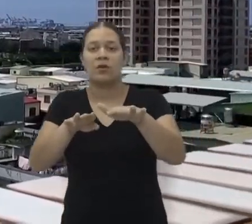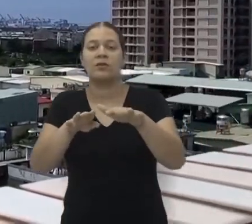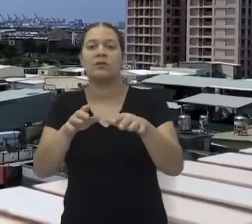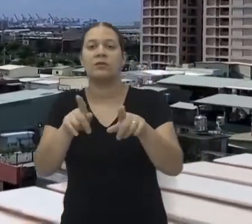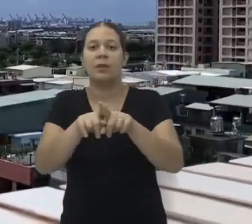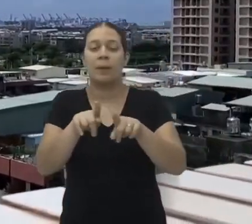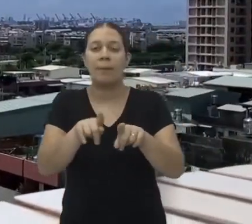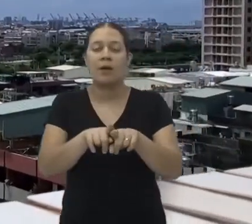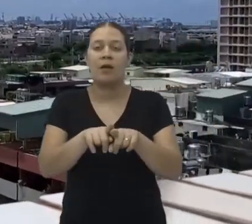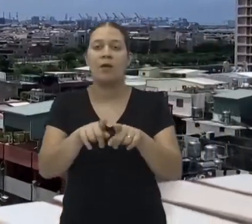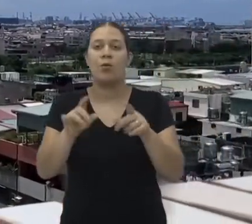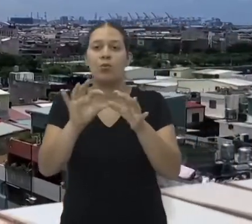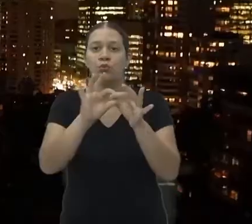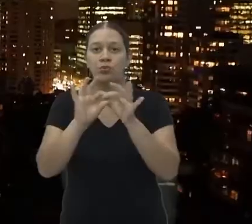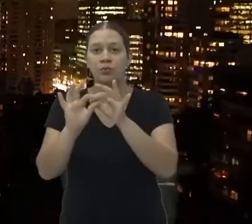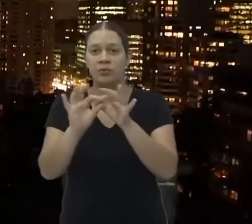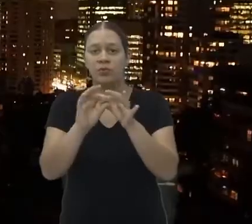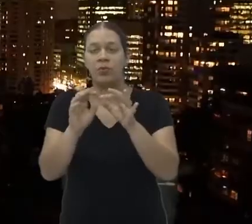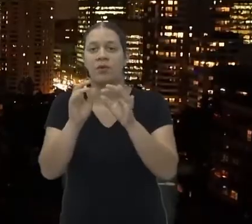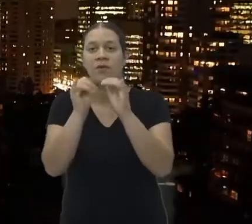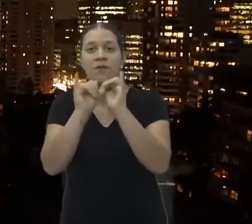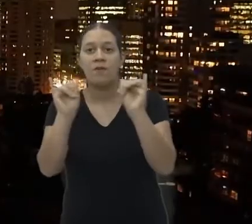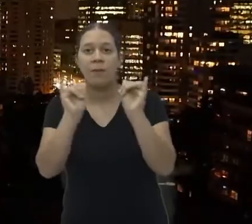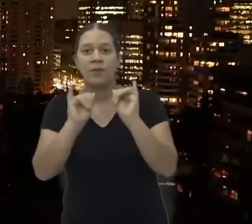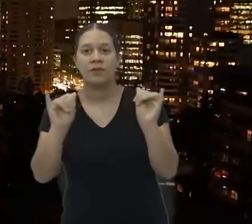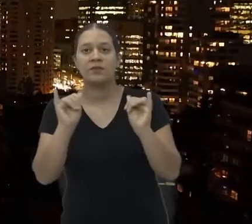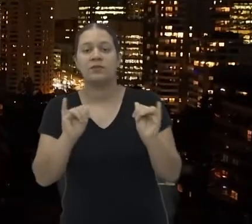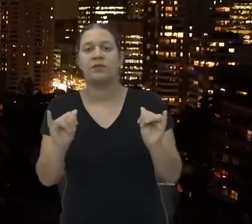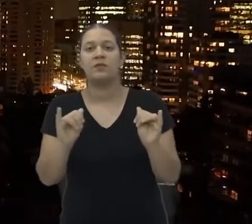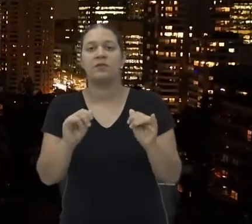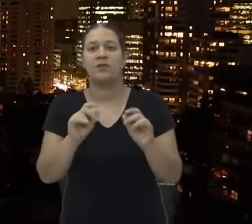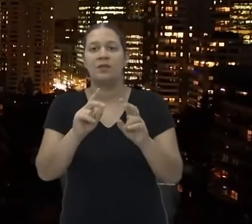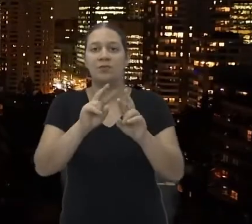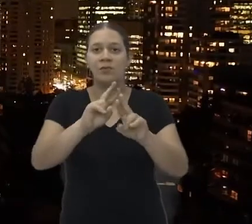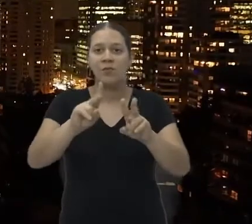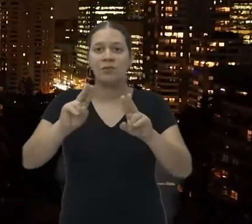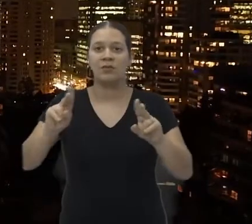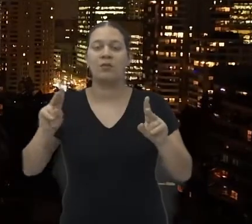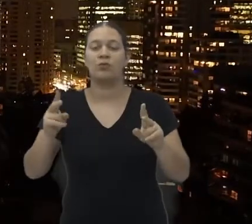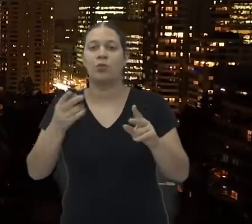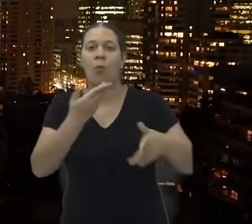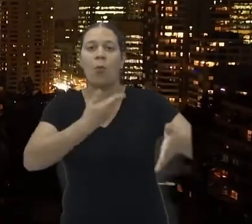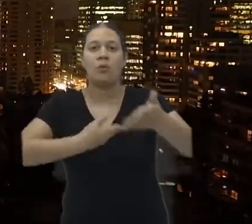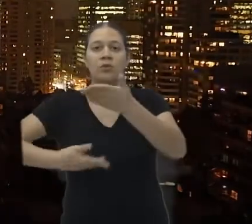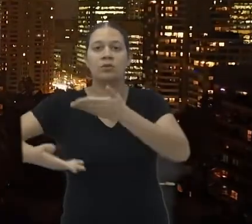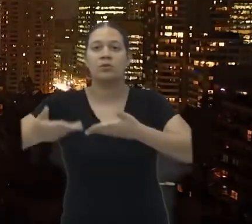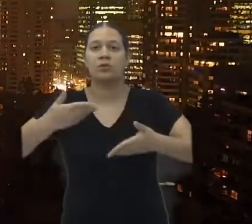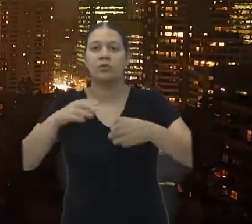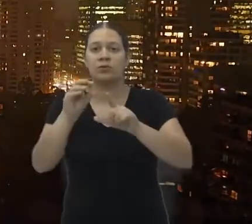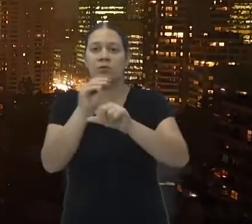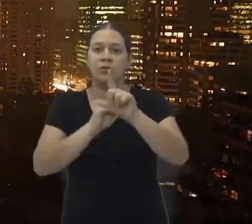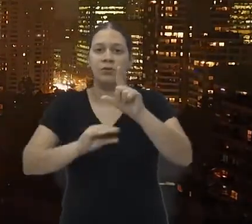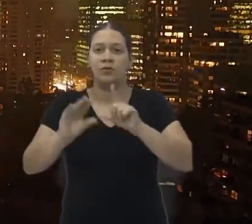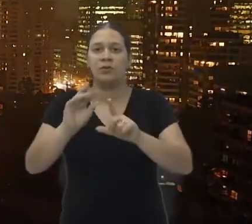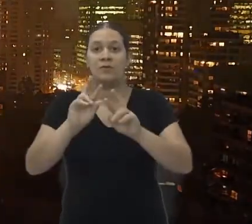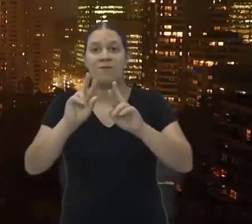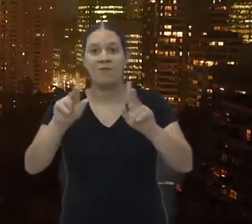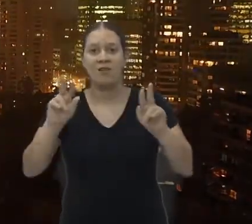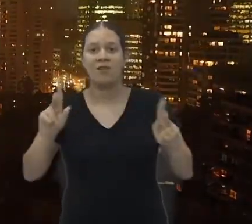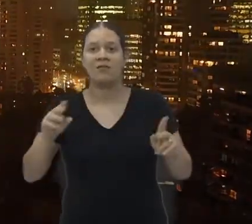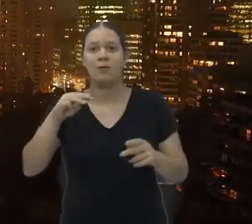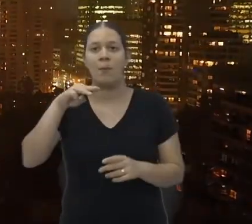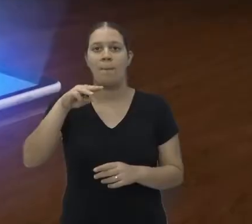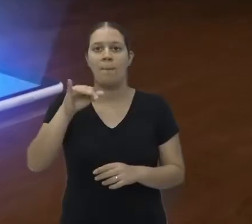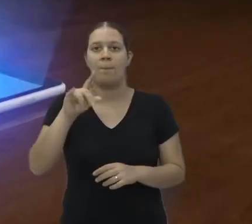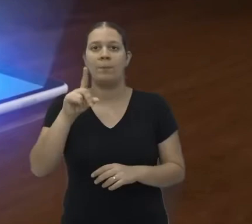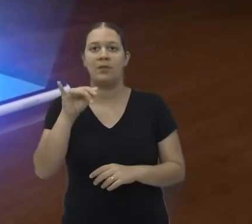pelo alto grau de conectividade, fluxo de informações e diversidade de dados compartilhados e produzidos em